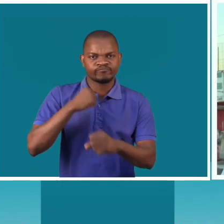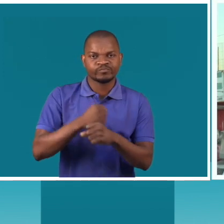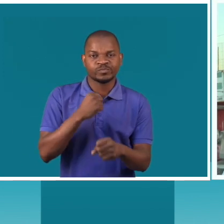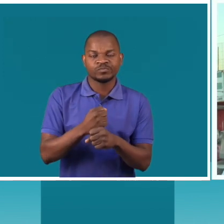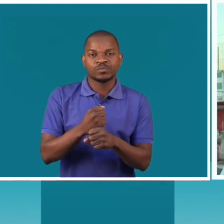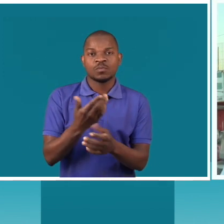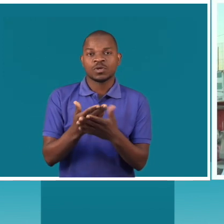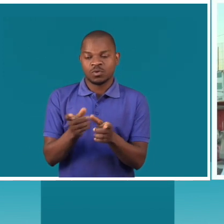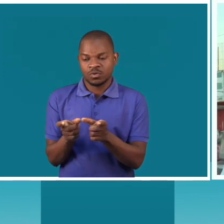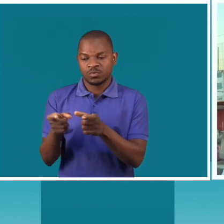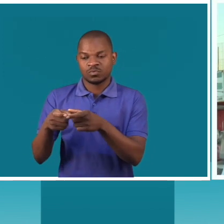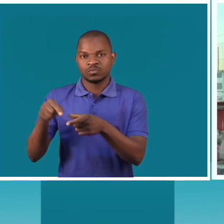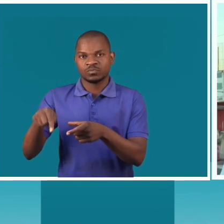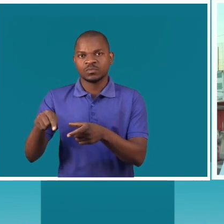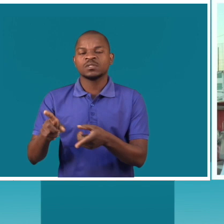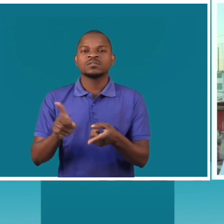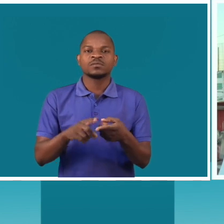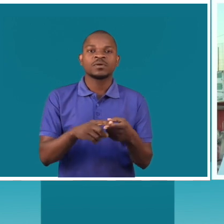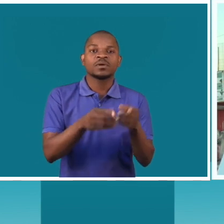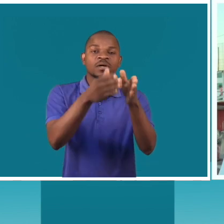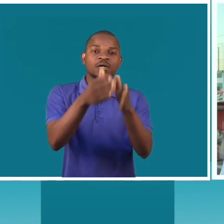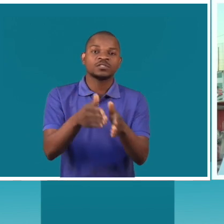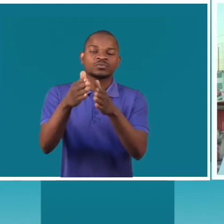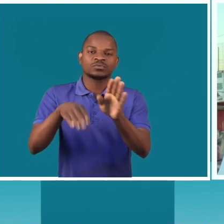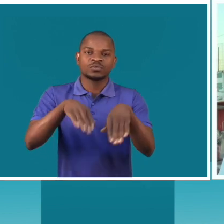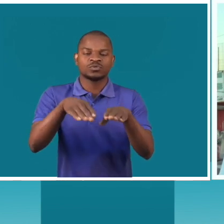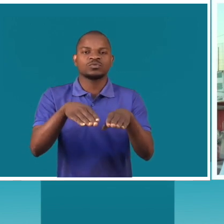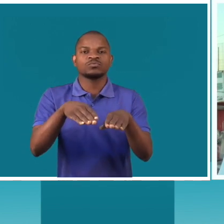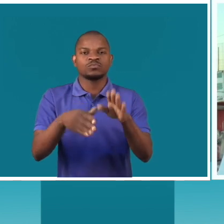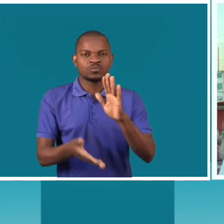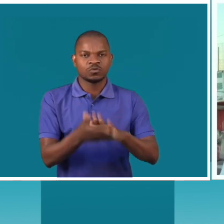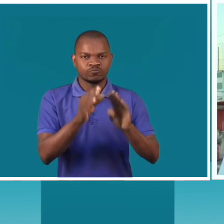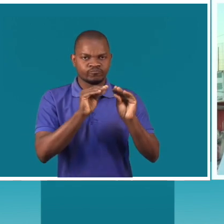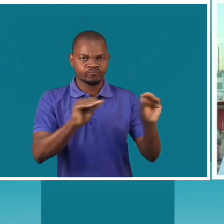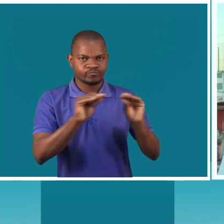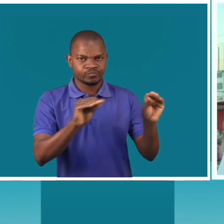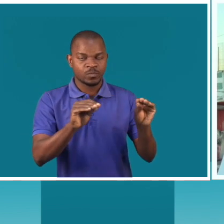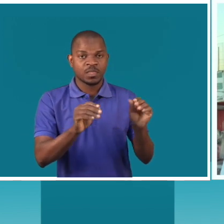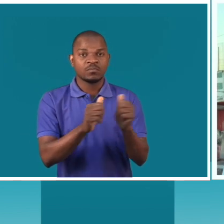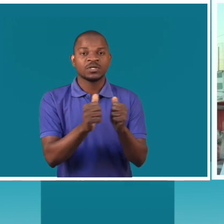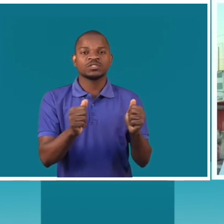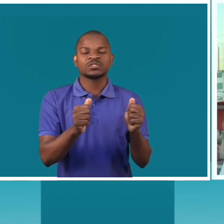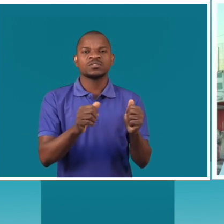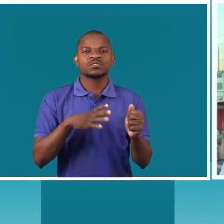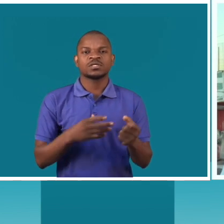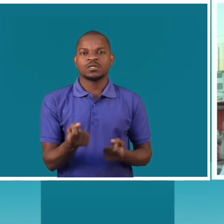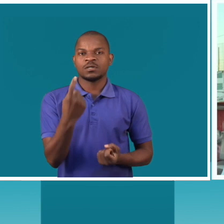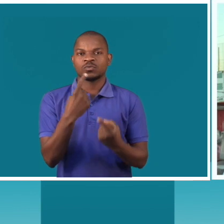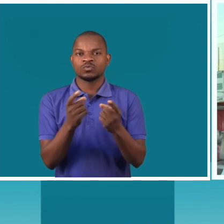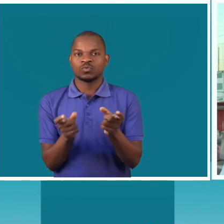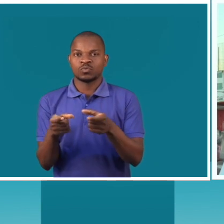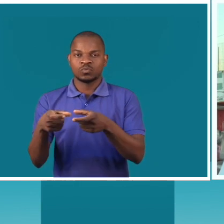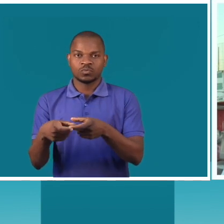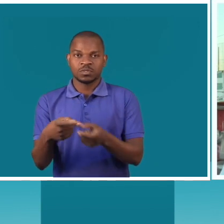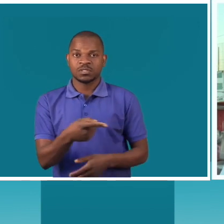o seu tempo para trabalhar, consoante a equipa que ele tem, consoante a matéria-prima que ele tem, para poder trabalhar. Muitas